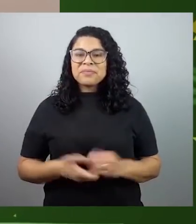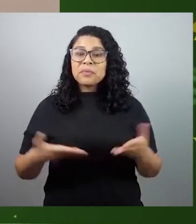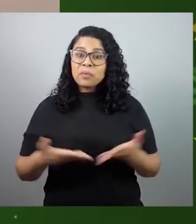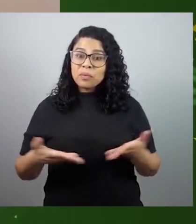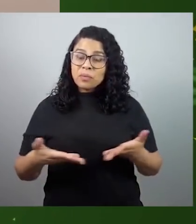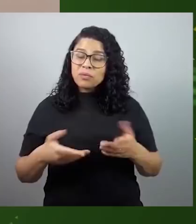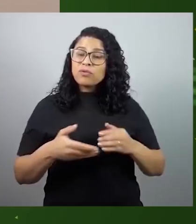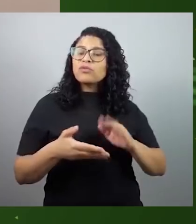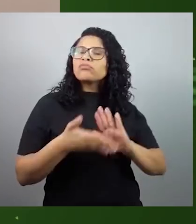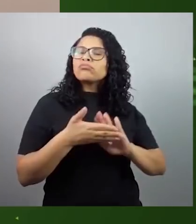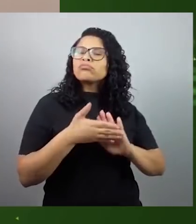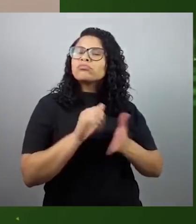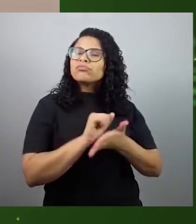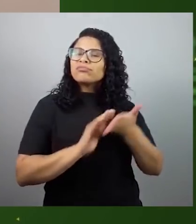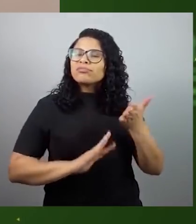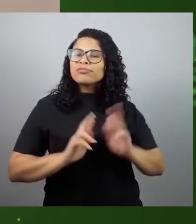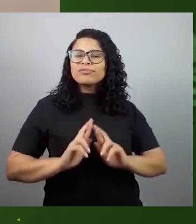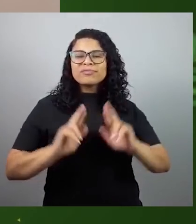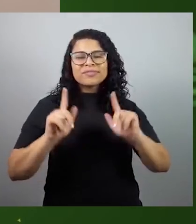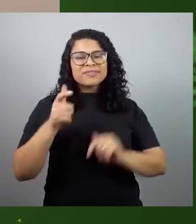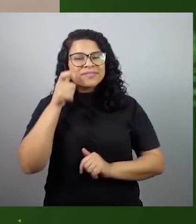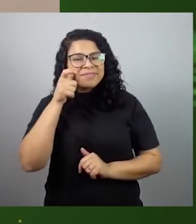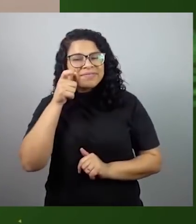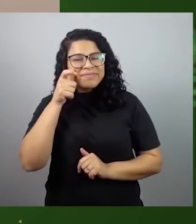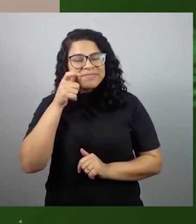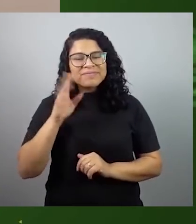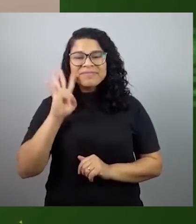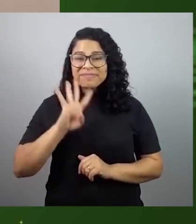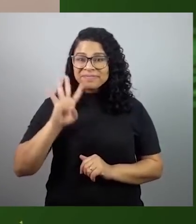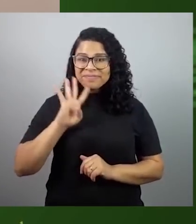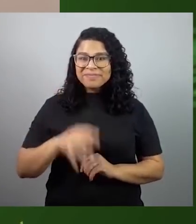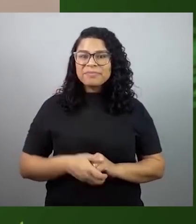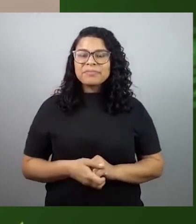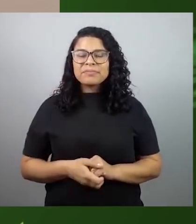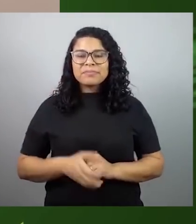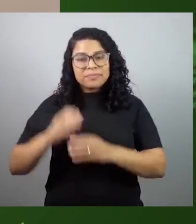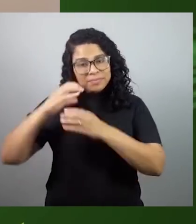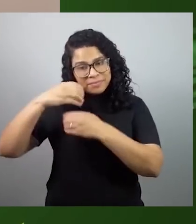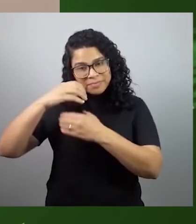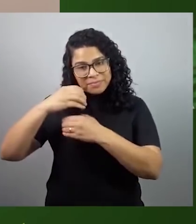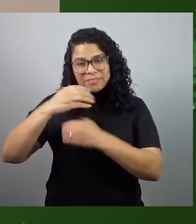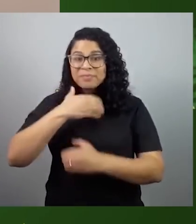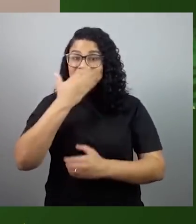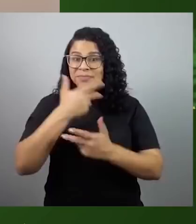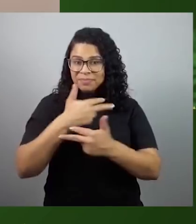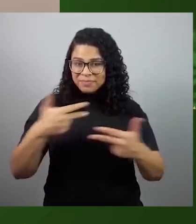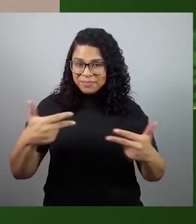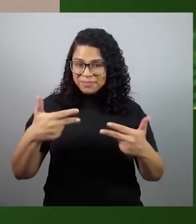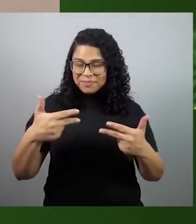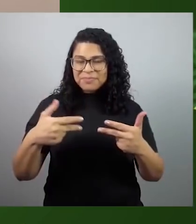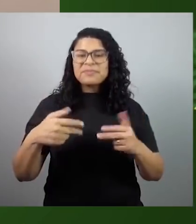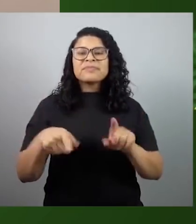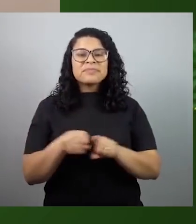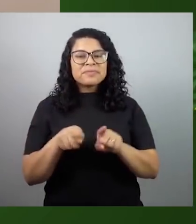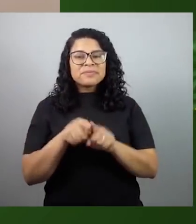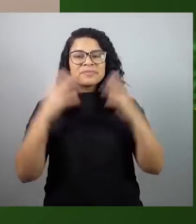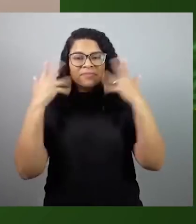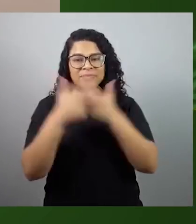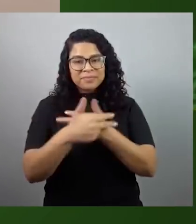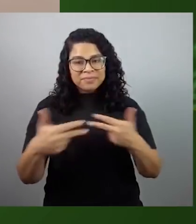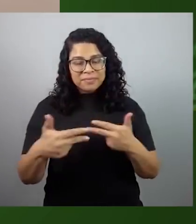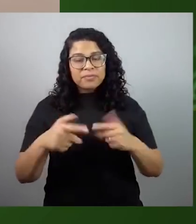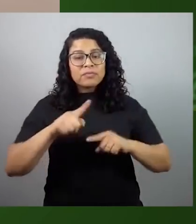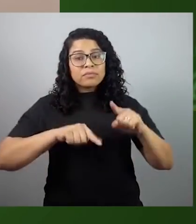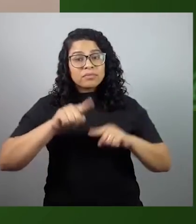de atividade muito interessante. É o microscópio das frutas e dos animais. Para esta atividade eu utilizei